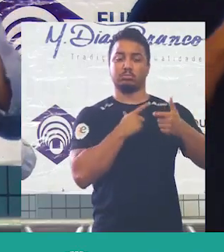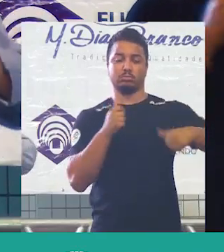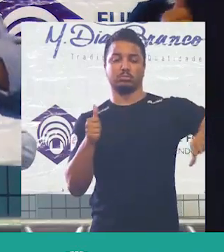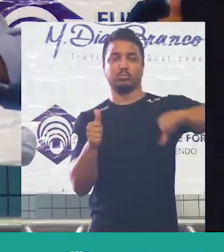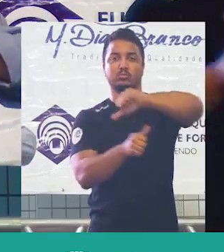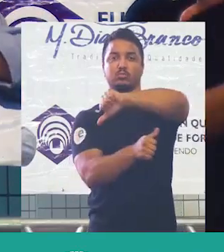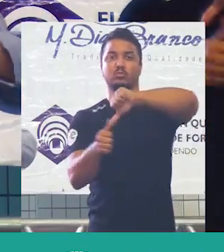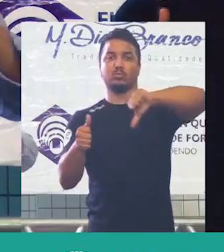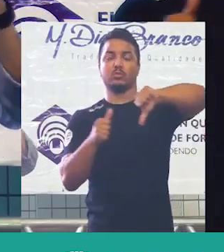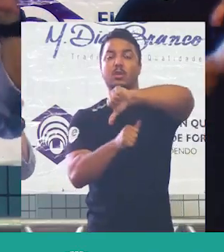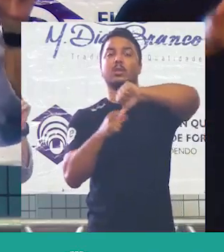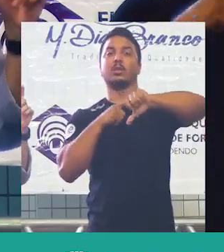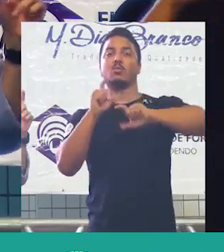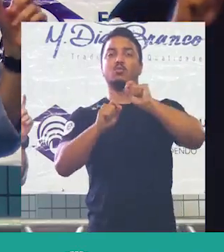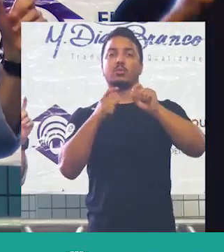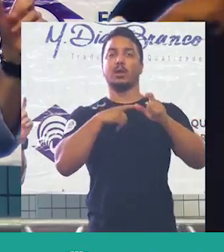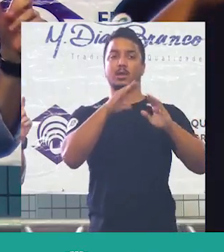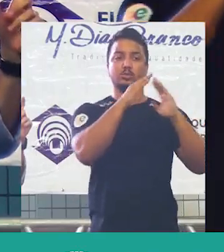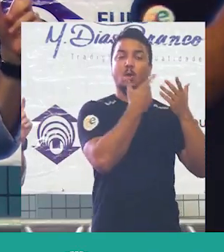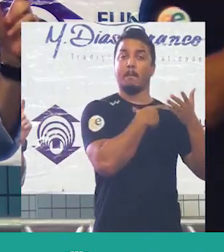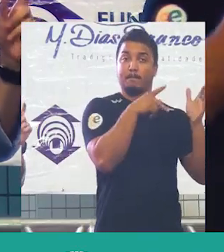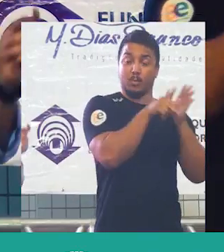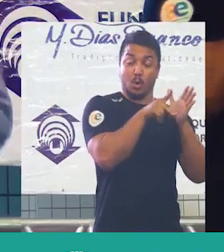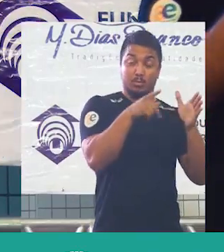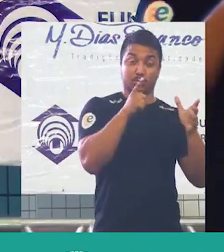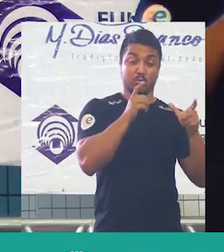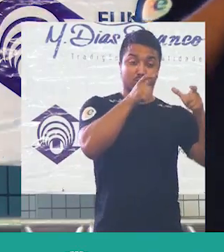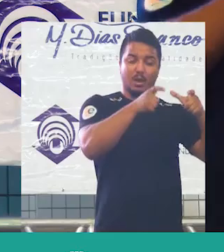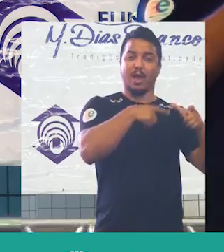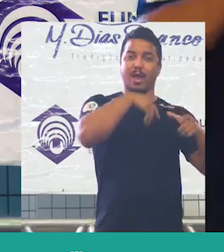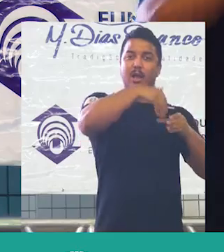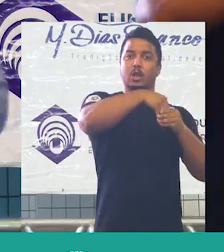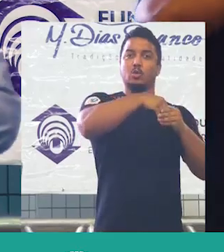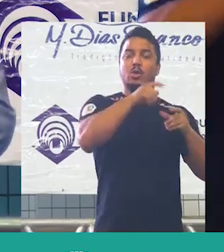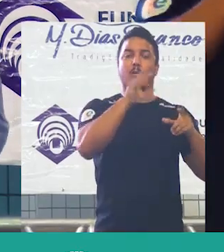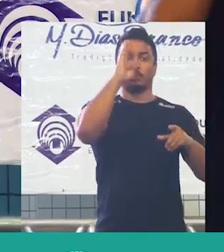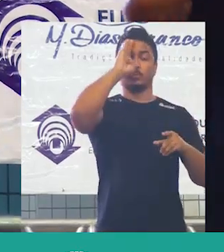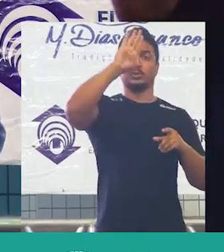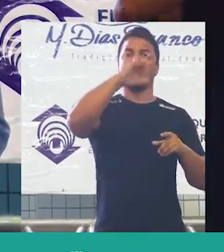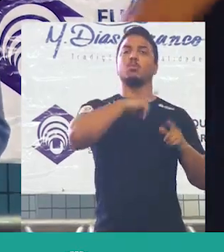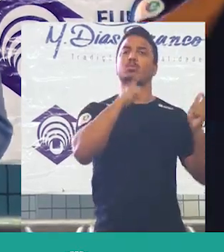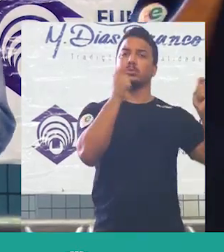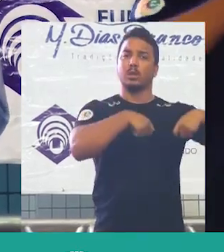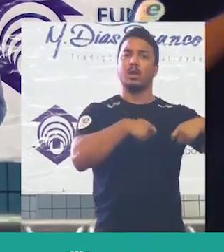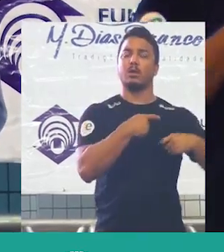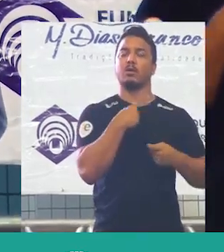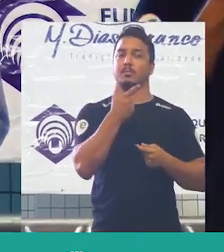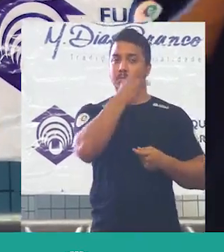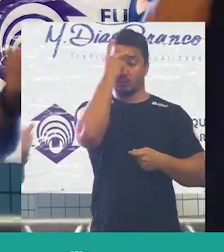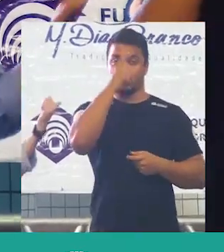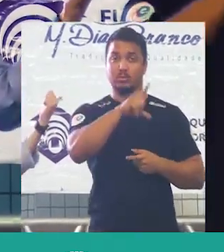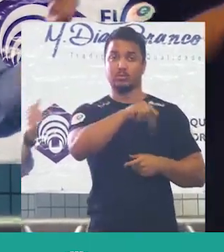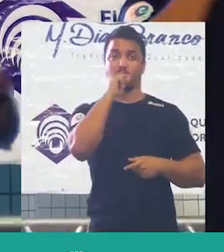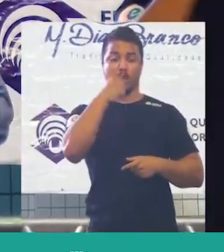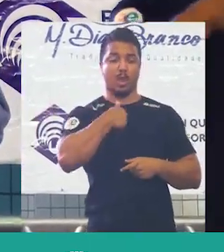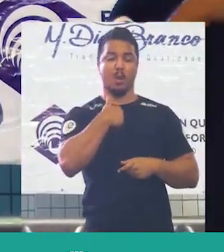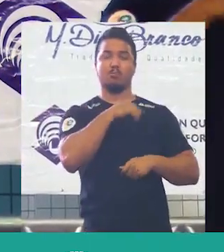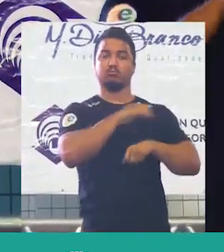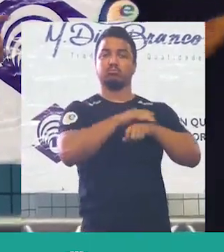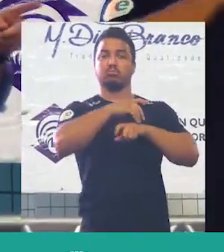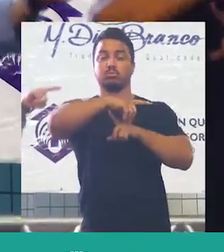juntos tínhamos os maiores colégios eleitorais do Brasil. A gente conseguia eleger o meu candidato. Na outra eleição,